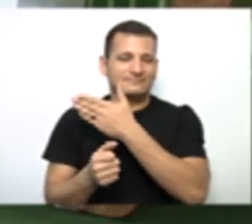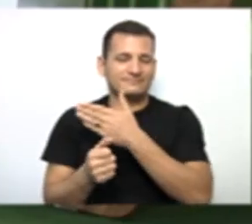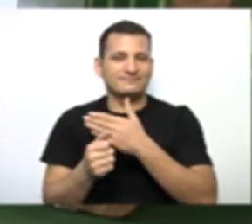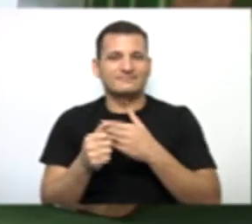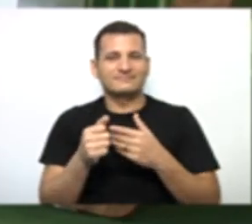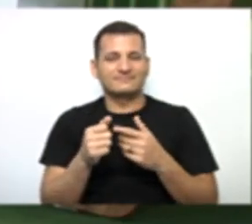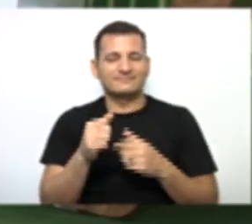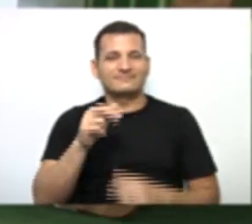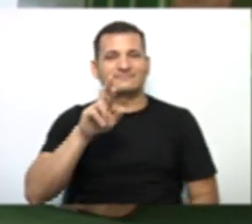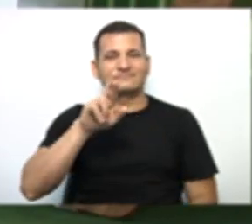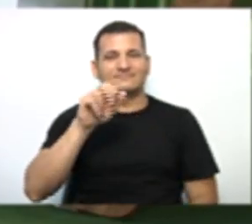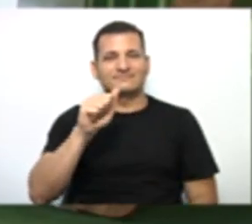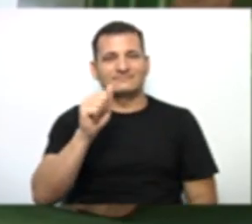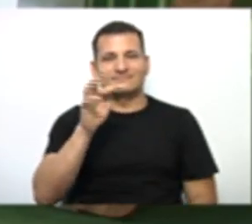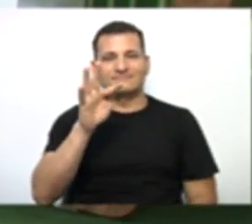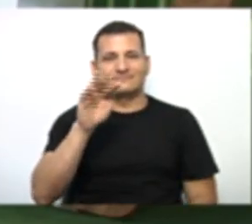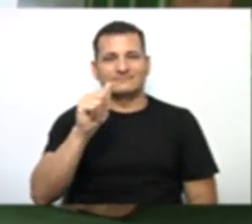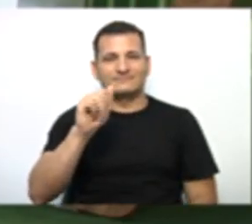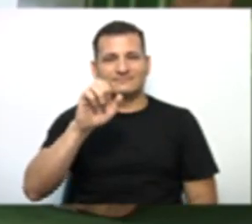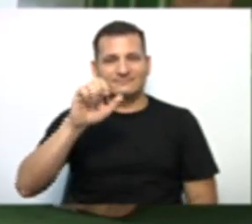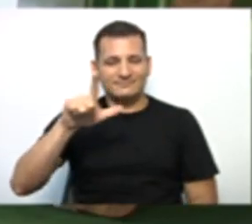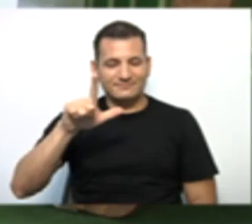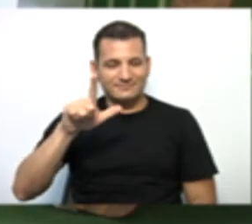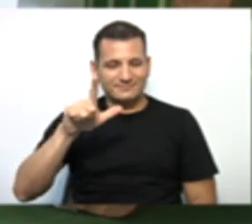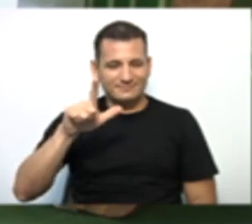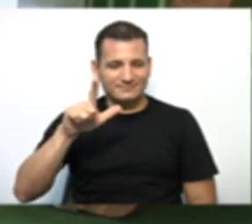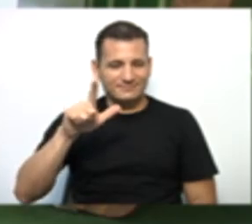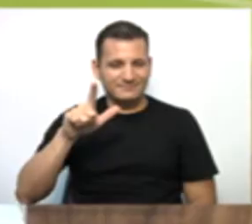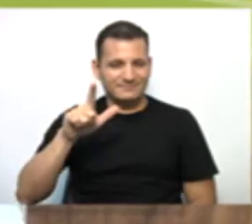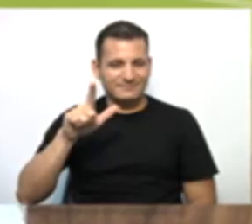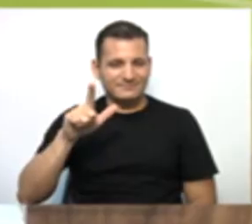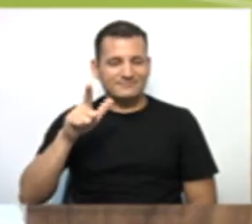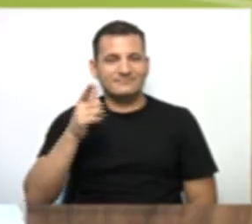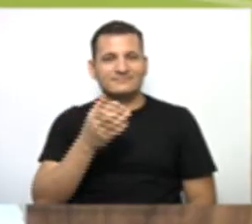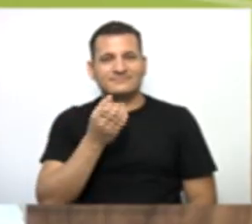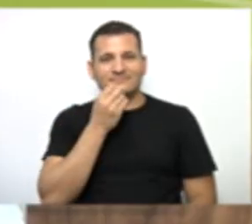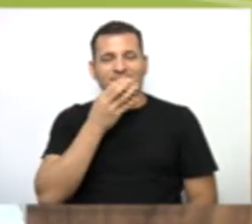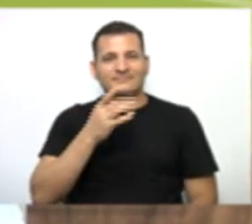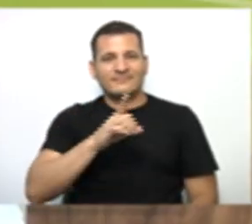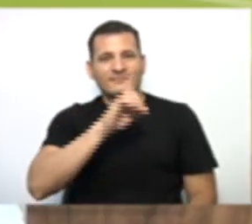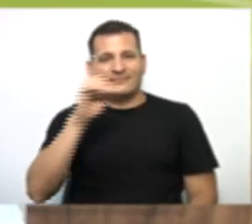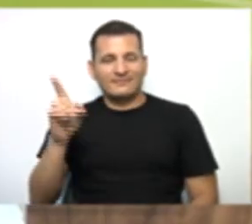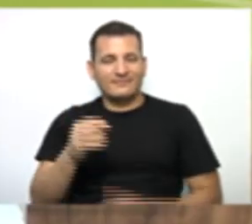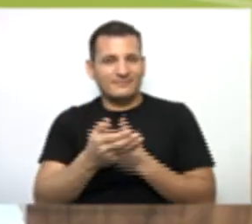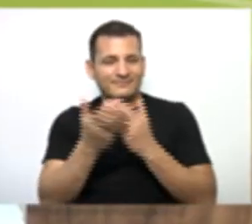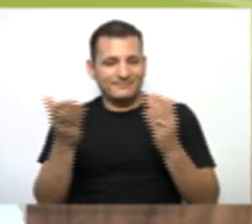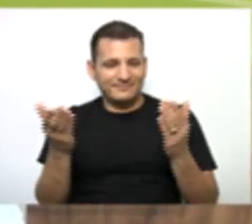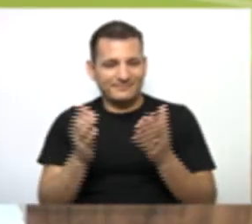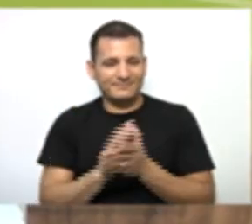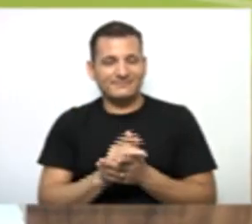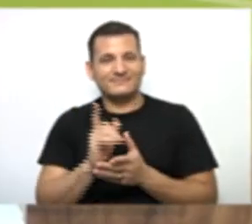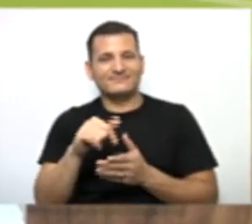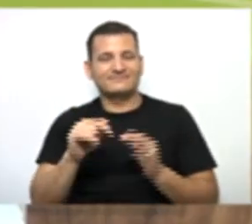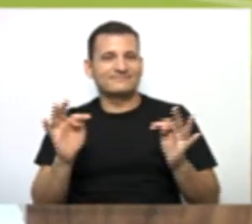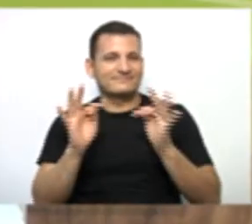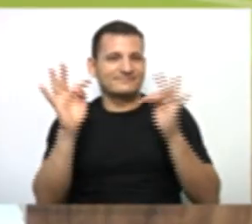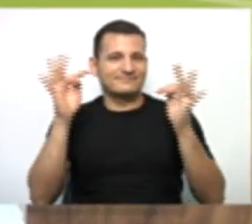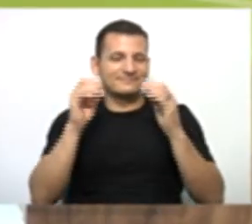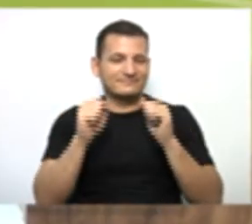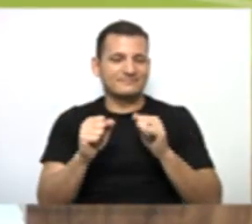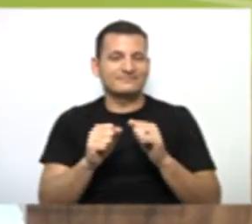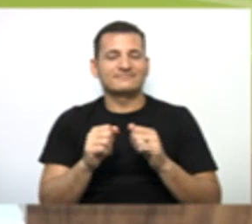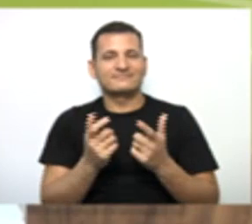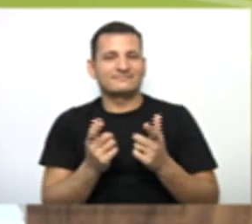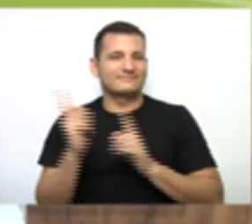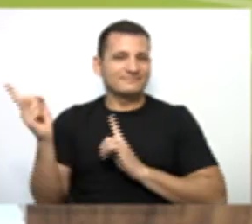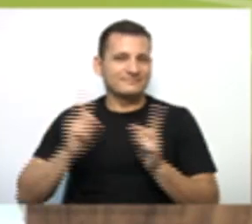Rafael. Olha aí, professor. Então, bom dia a todos. Dia. Então, essa é a vantagem da tecnologia, a gente pode estar em